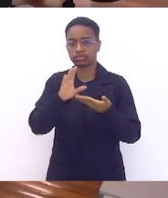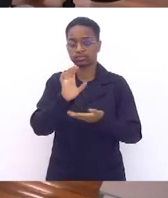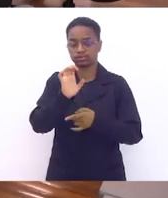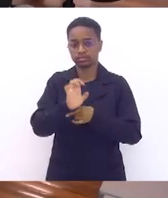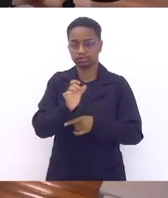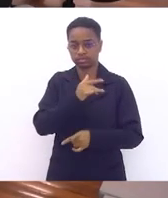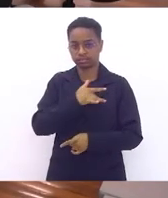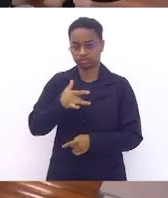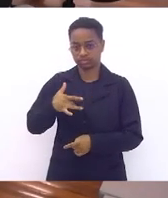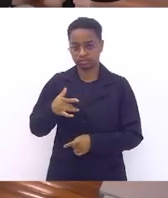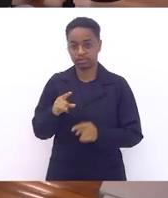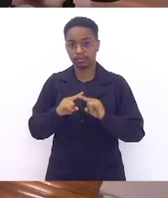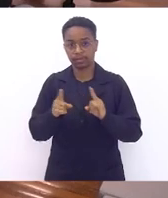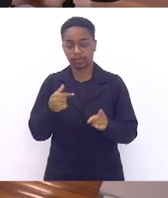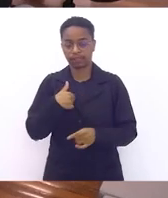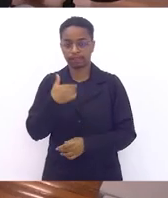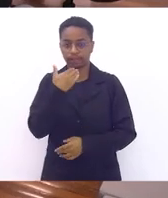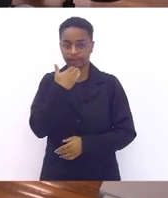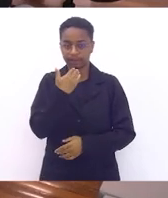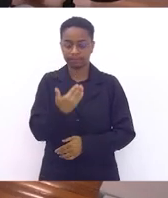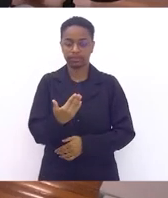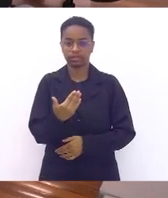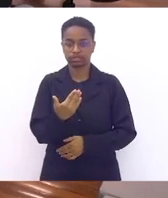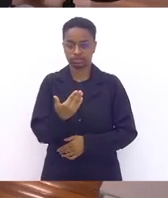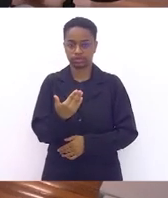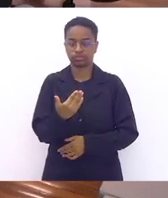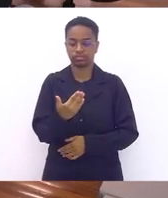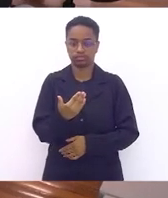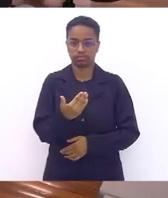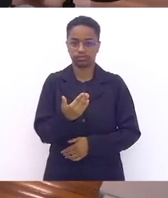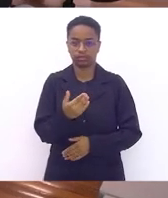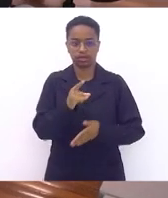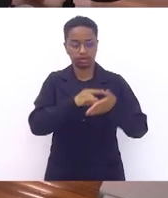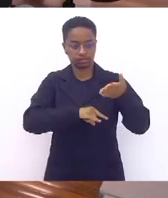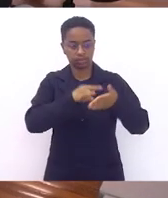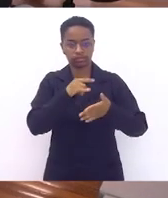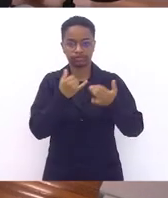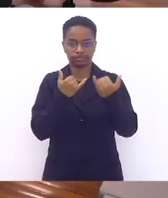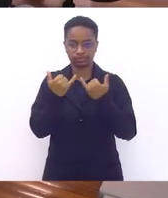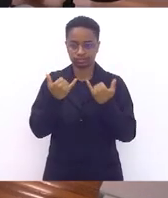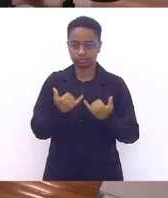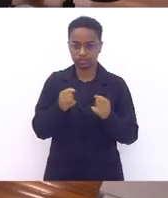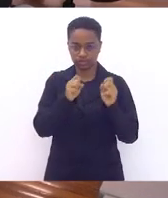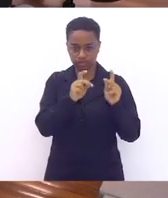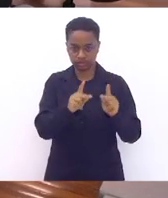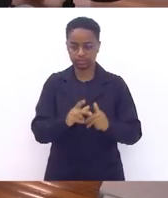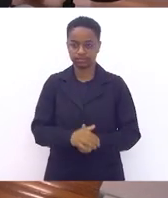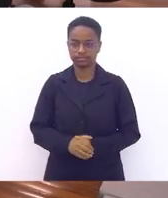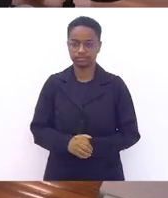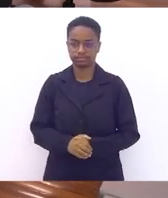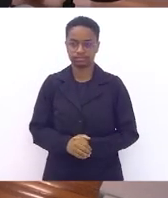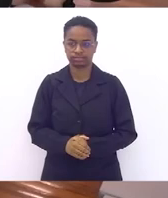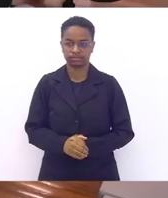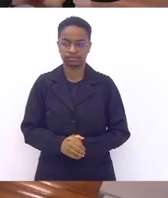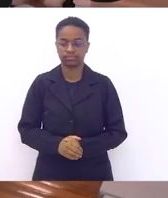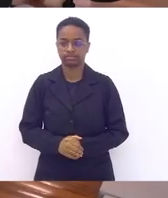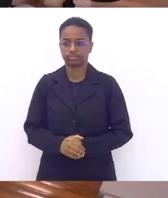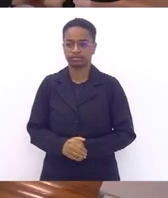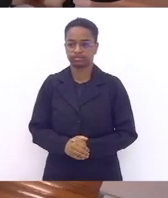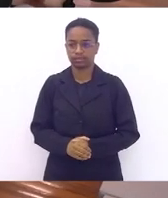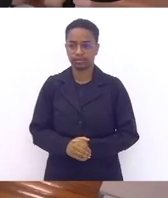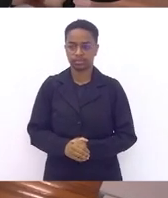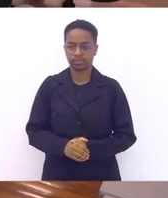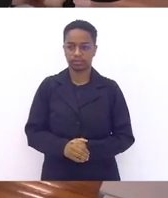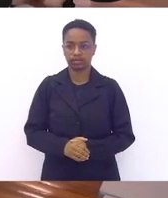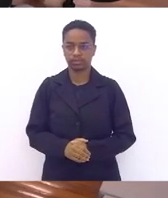eu vou fazer a solicitação do pedido e das informações sobre o fato. Tá? Tá bom. Bom, com relação